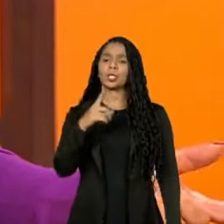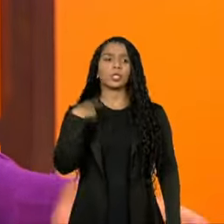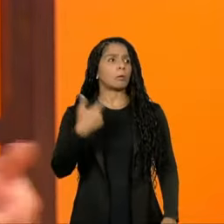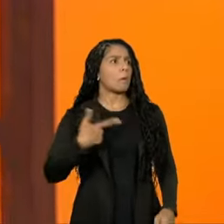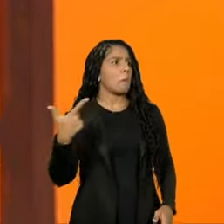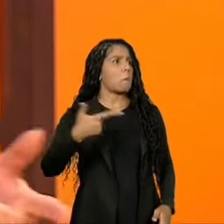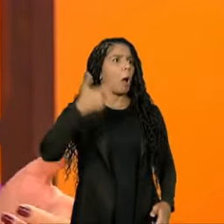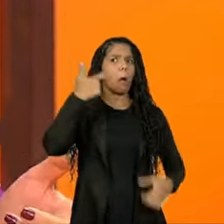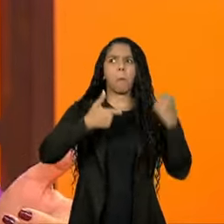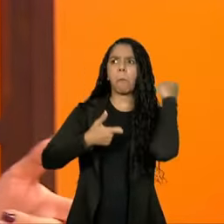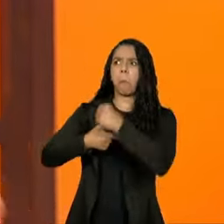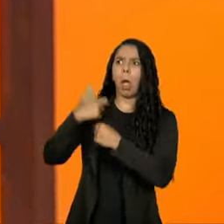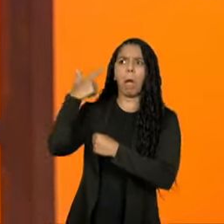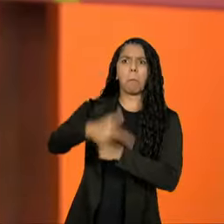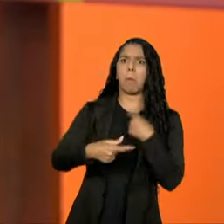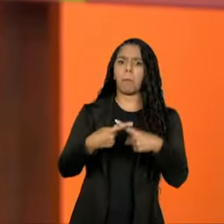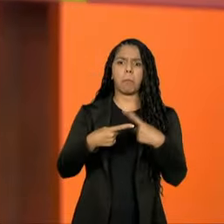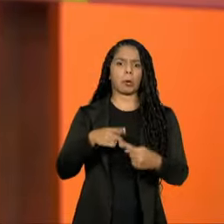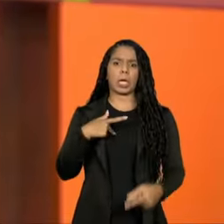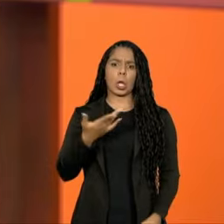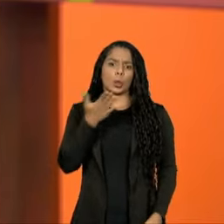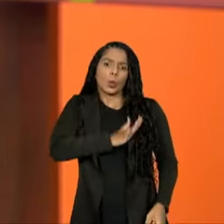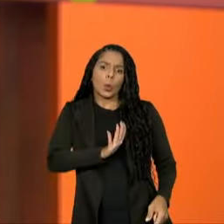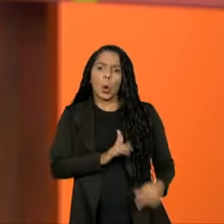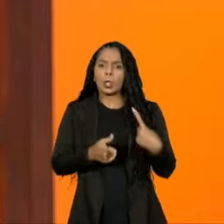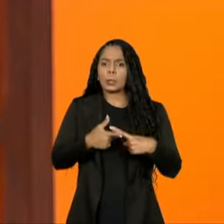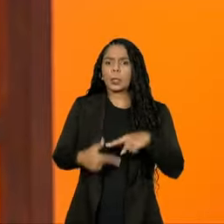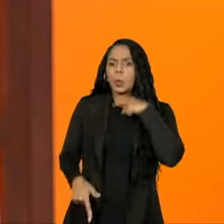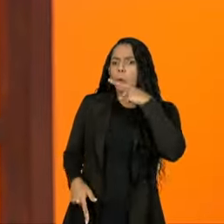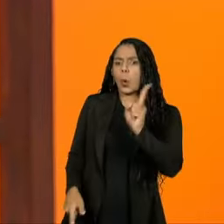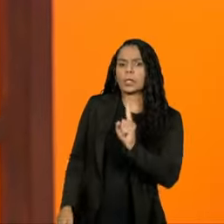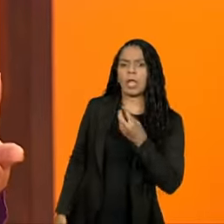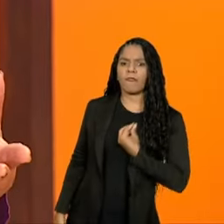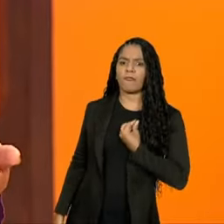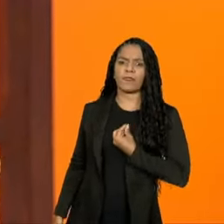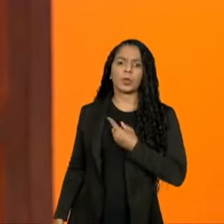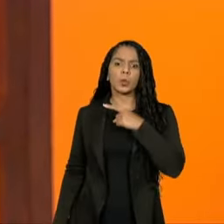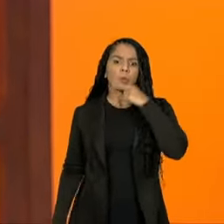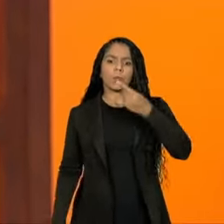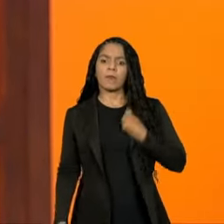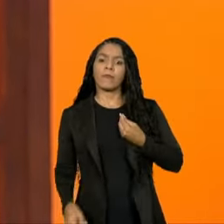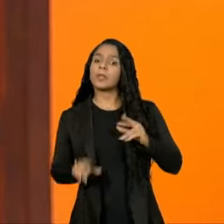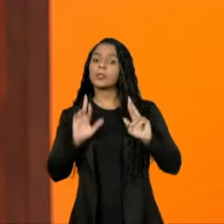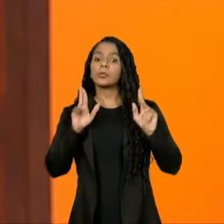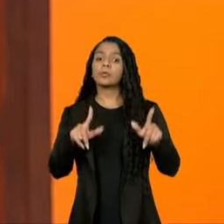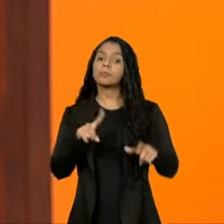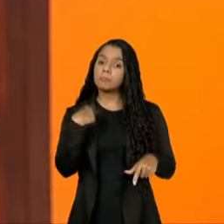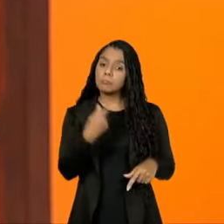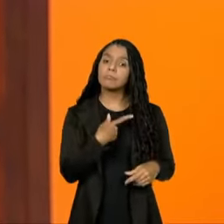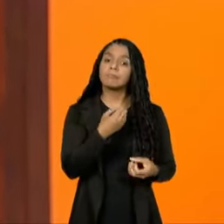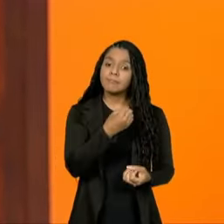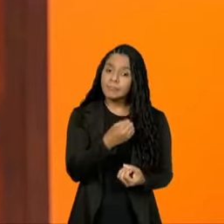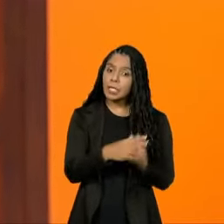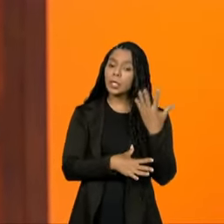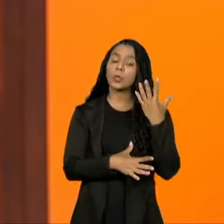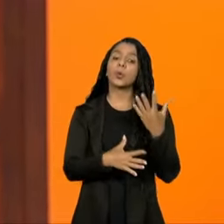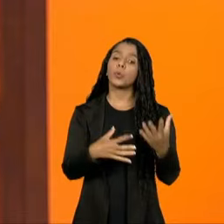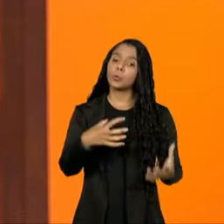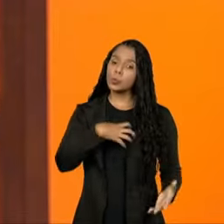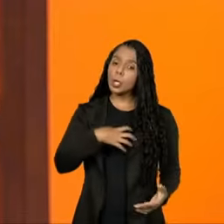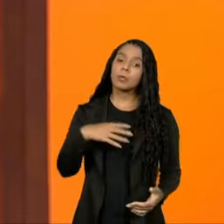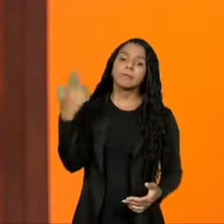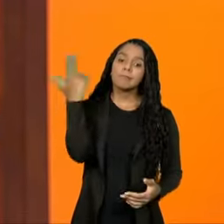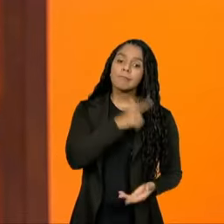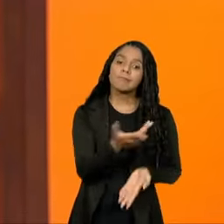matando o outro porque está insatisfeito ou porque não consegue mais viver, conviver com as diferenças. A gente criou uma forma de